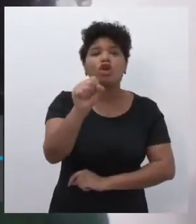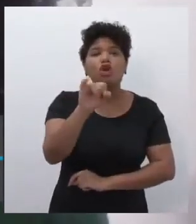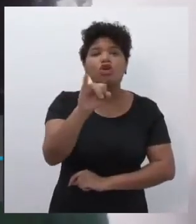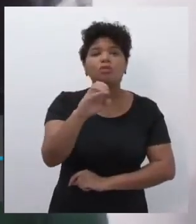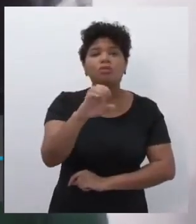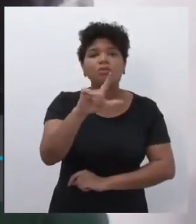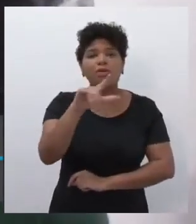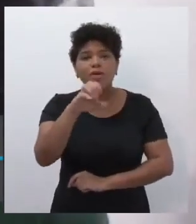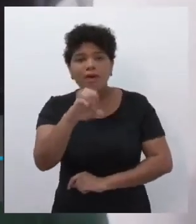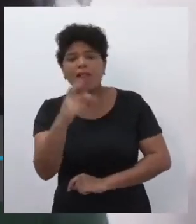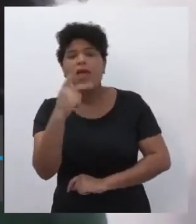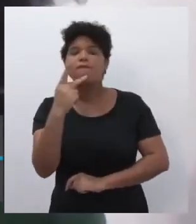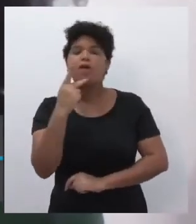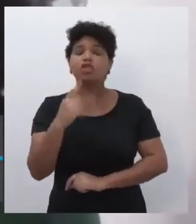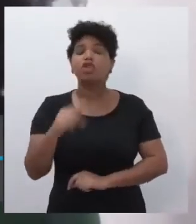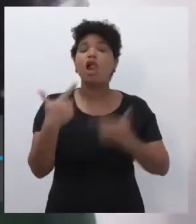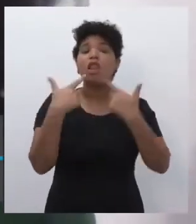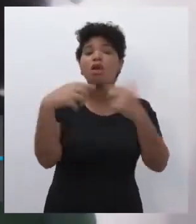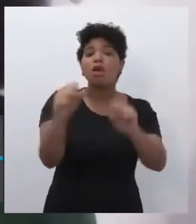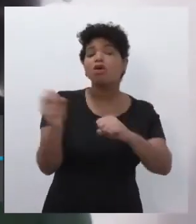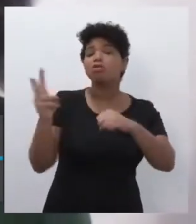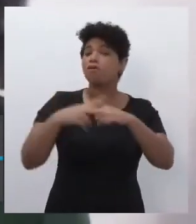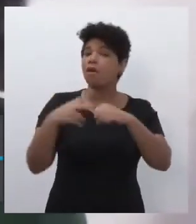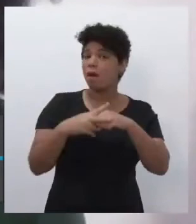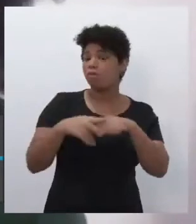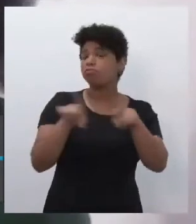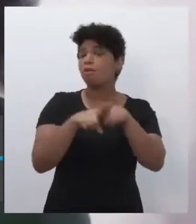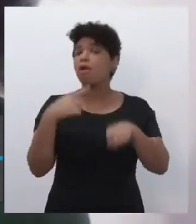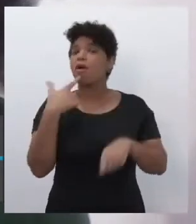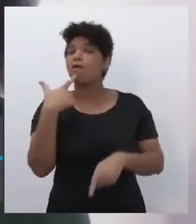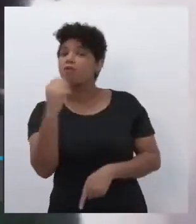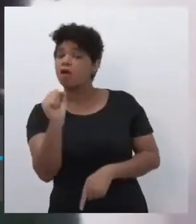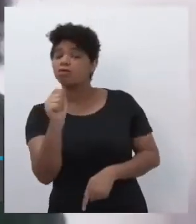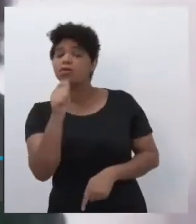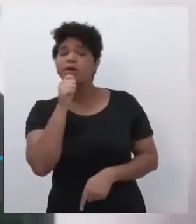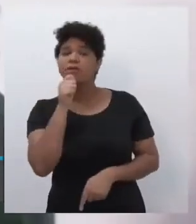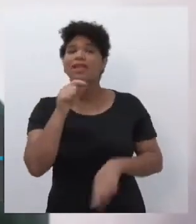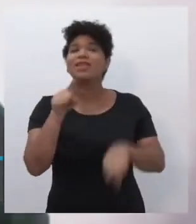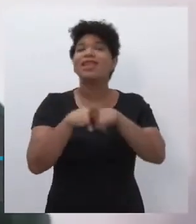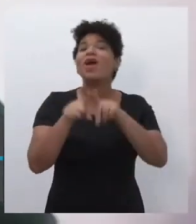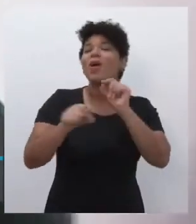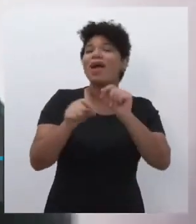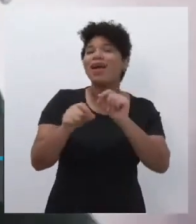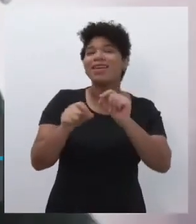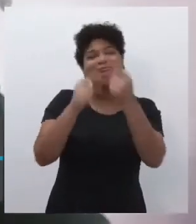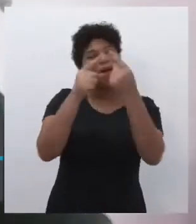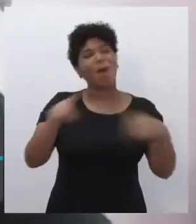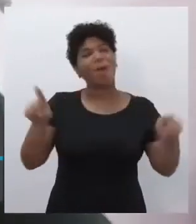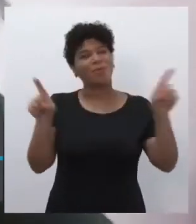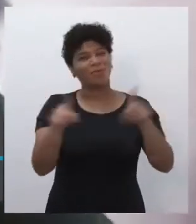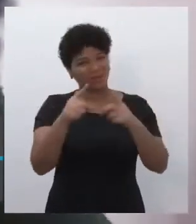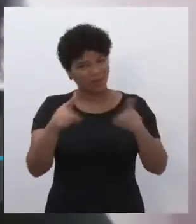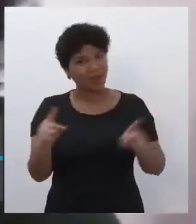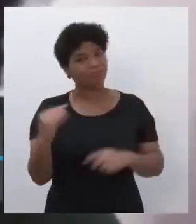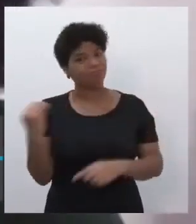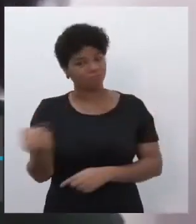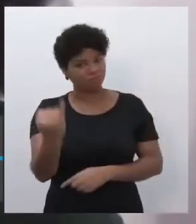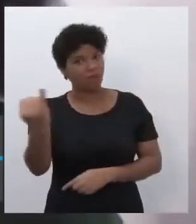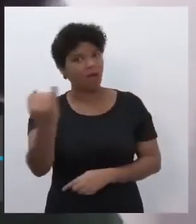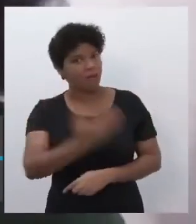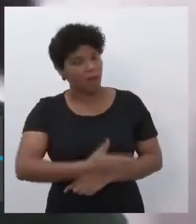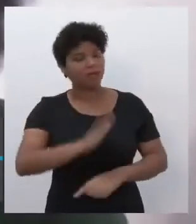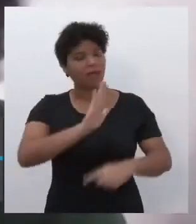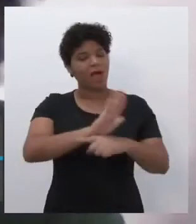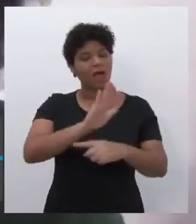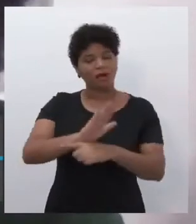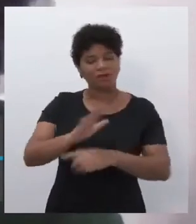a linguagem não verbal, ilustrações e música. Ela fala das músicas, né? Que são um